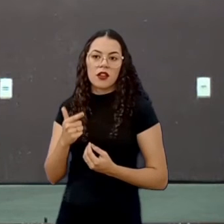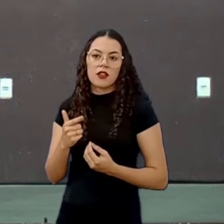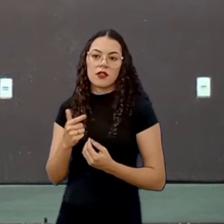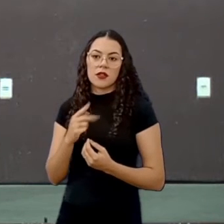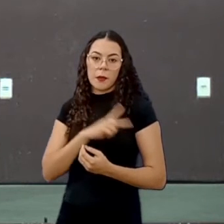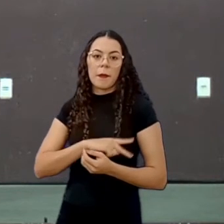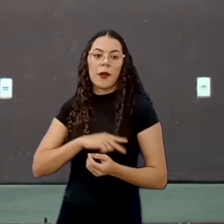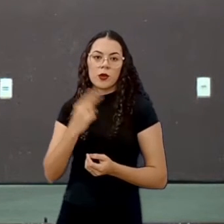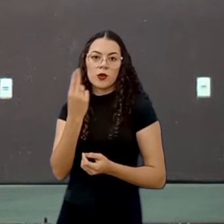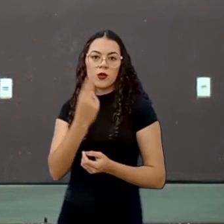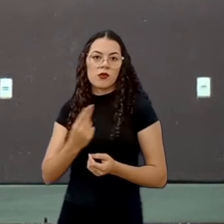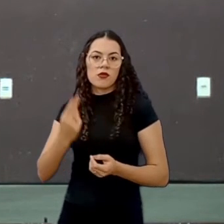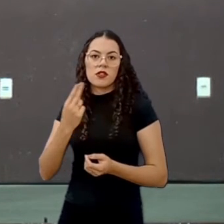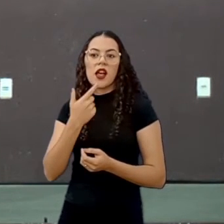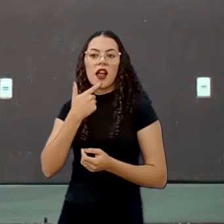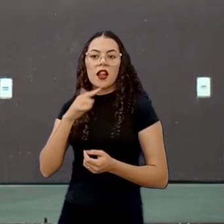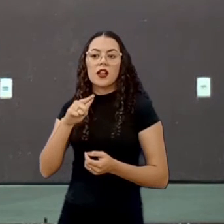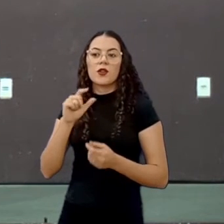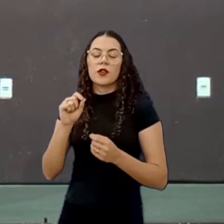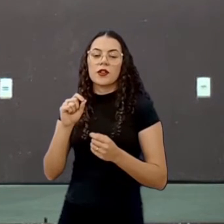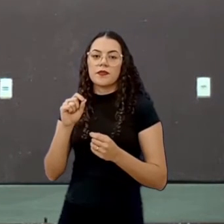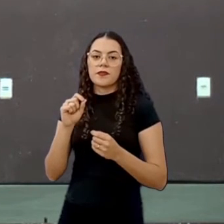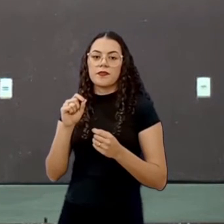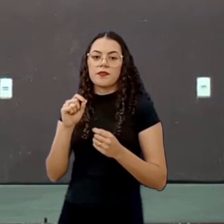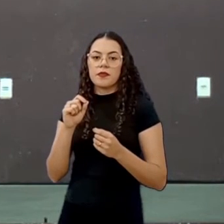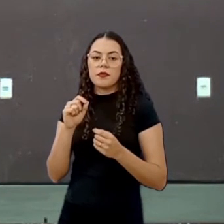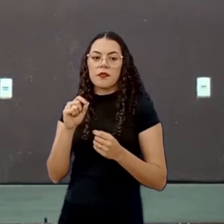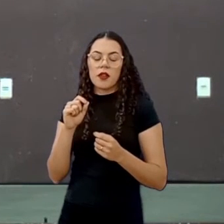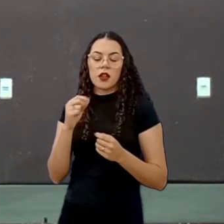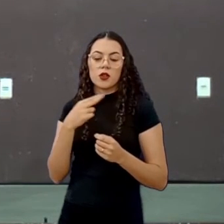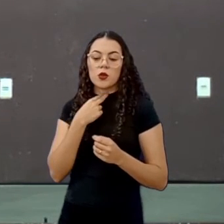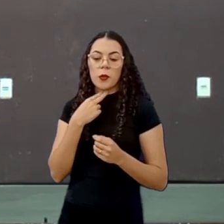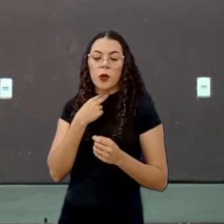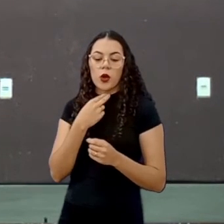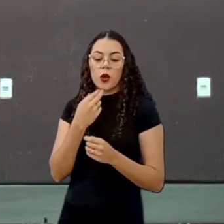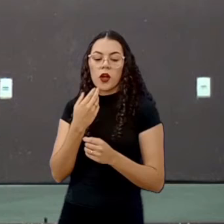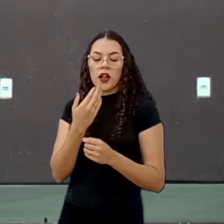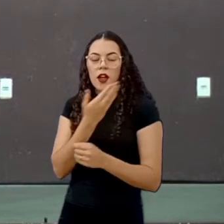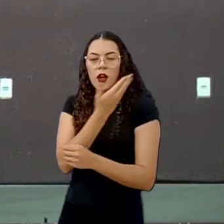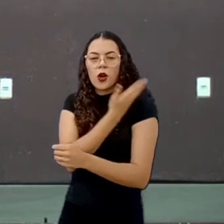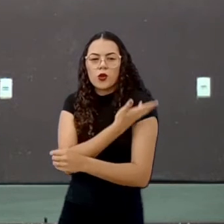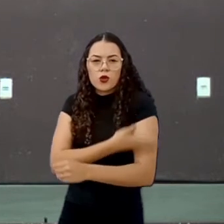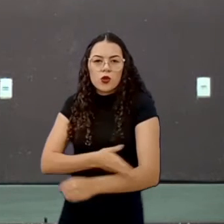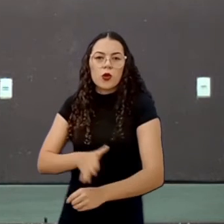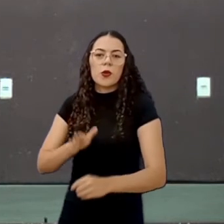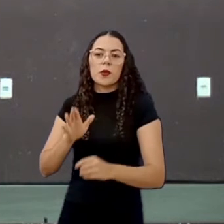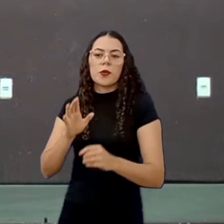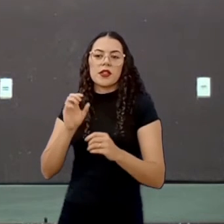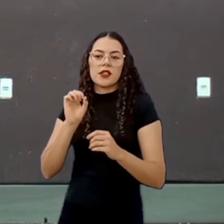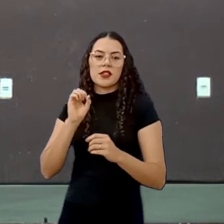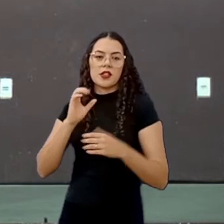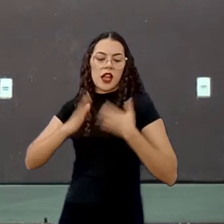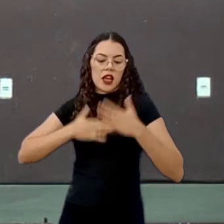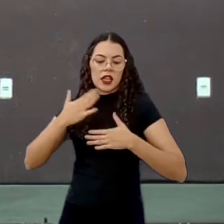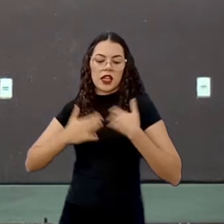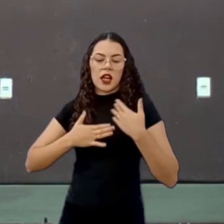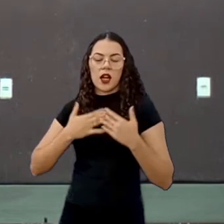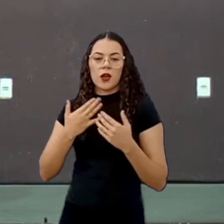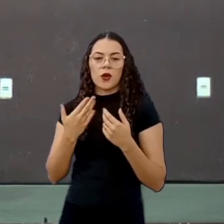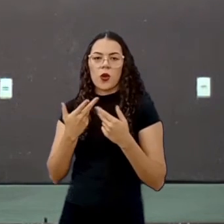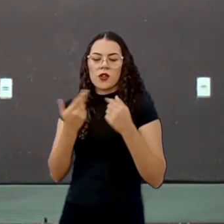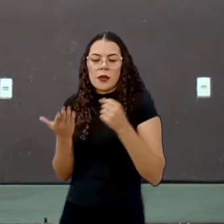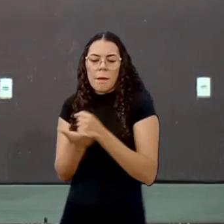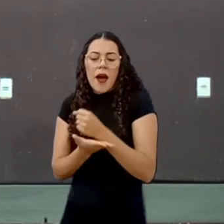aqui usa a linguagem para a gente, que a gente não deve se acostumar e se alegrar simplesmente com o conhecimento raso do